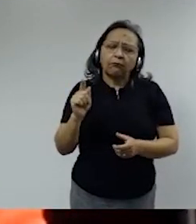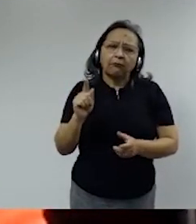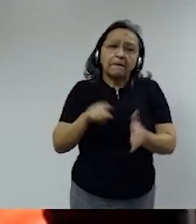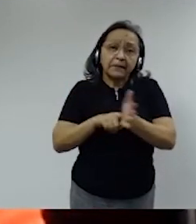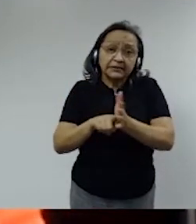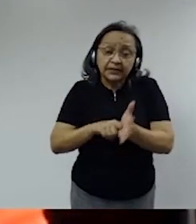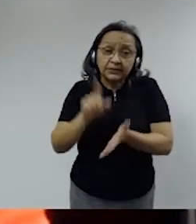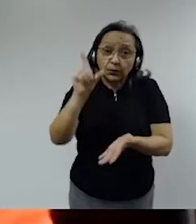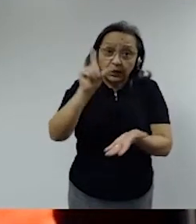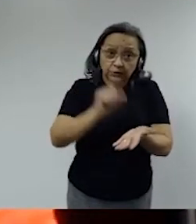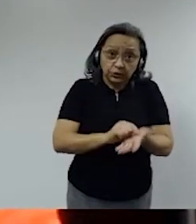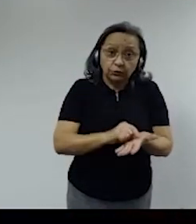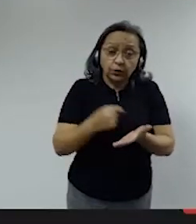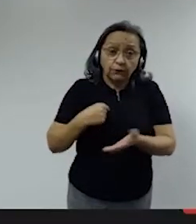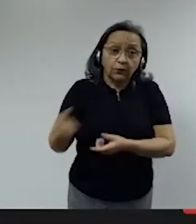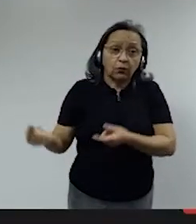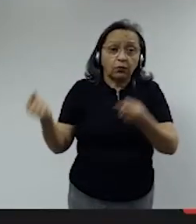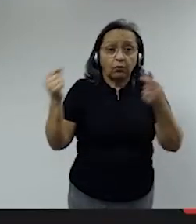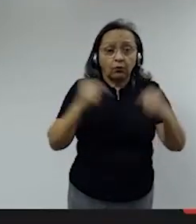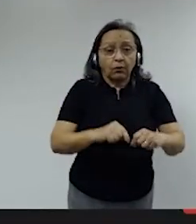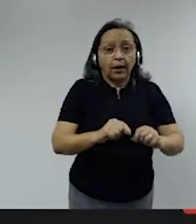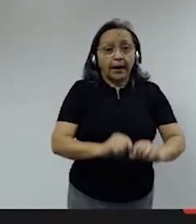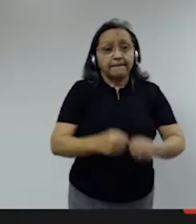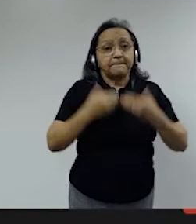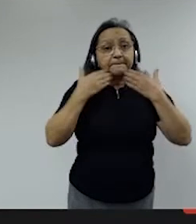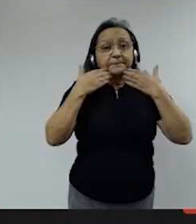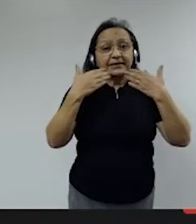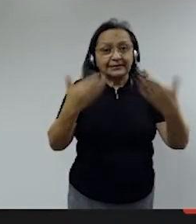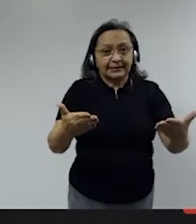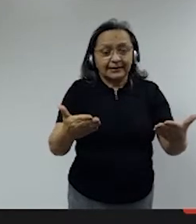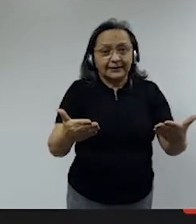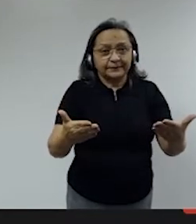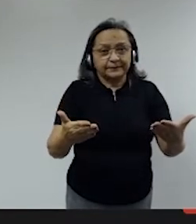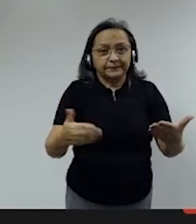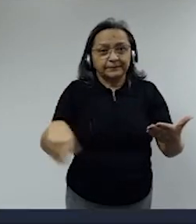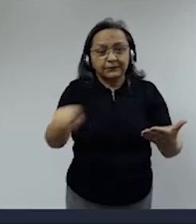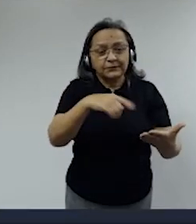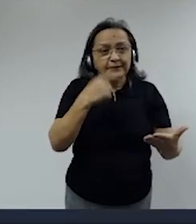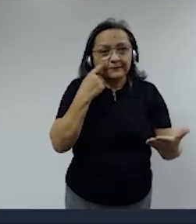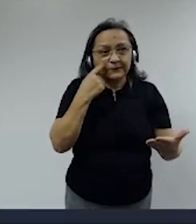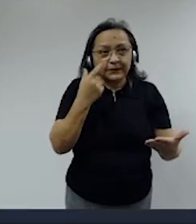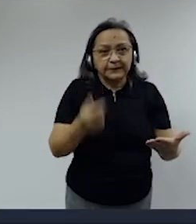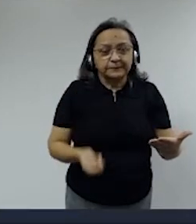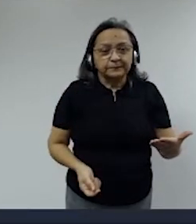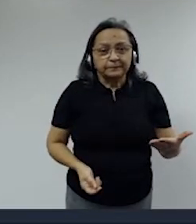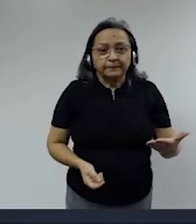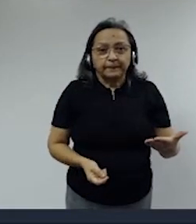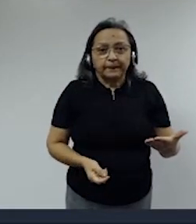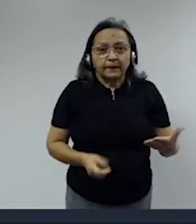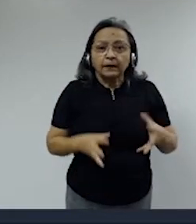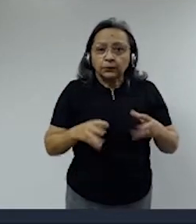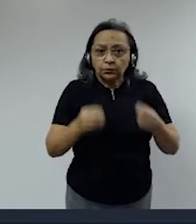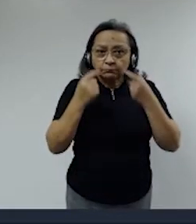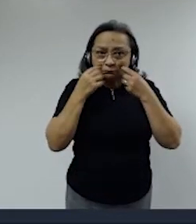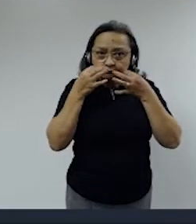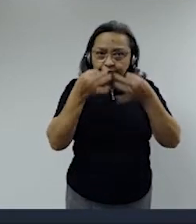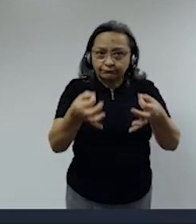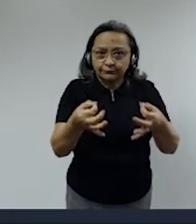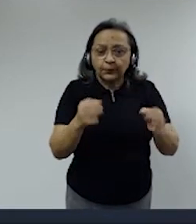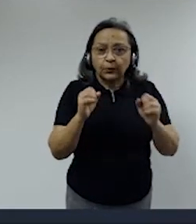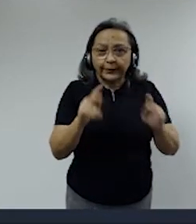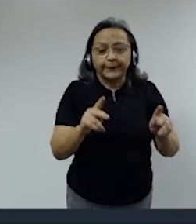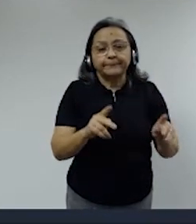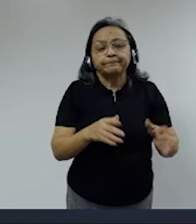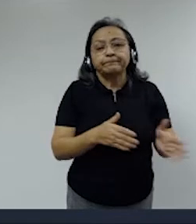a tela com vocês aqui. Todo mundo está vendo aí? Tá? Sim. Bom,